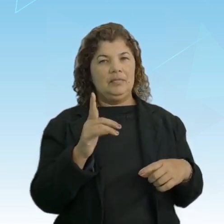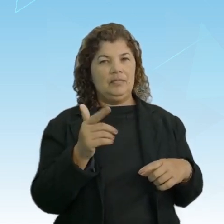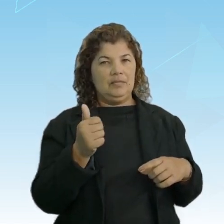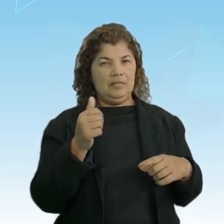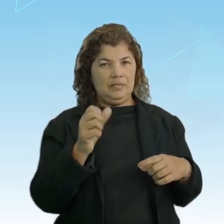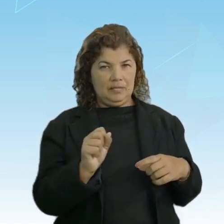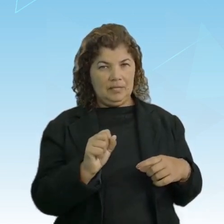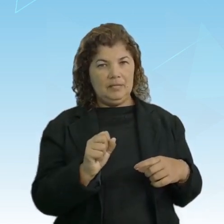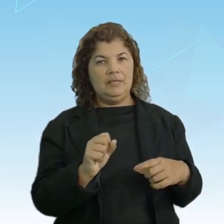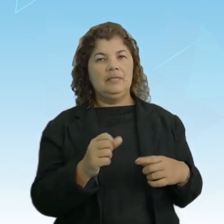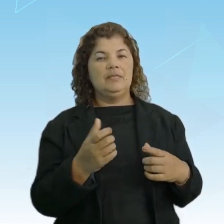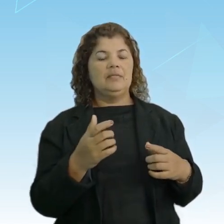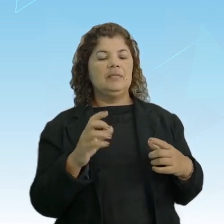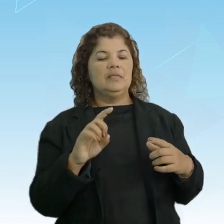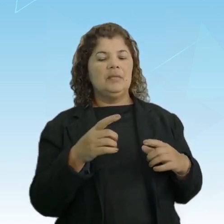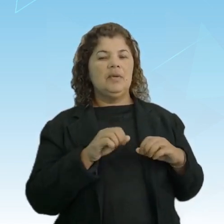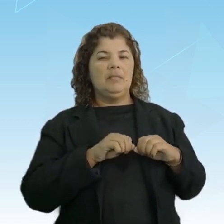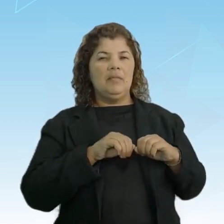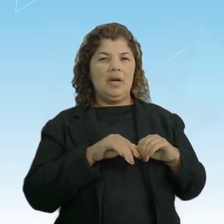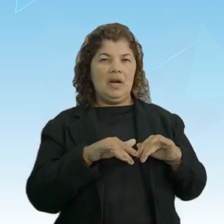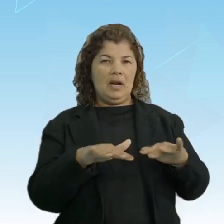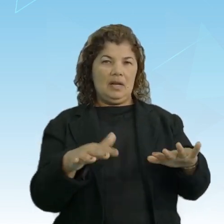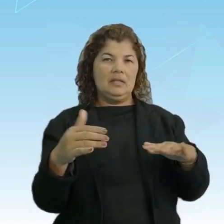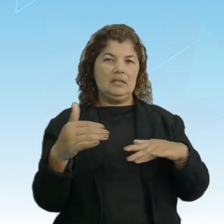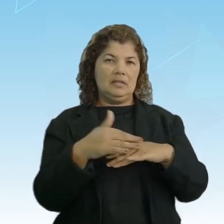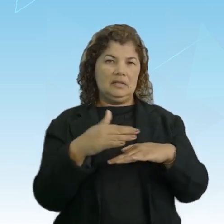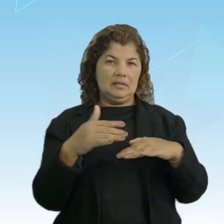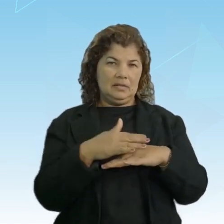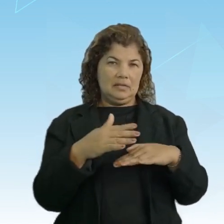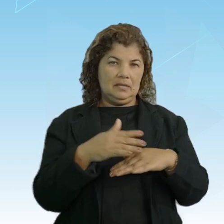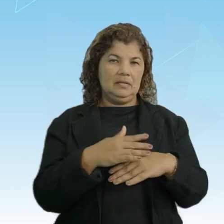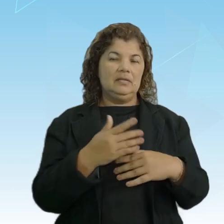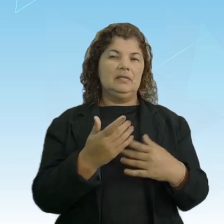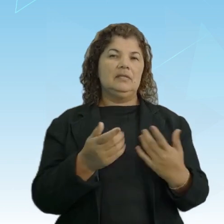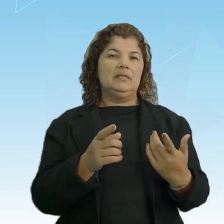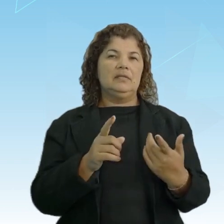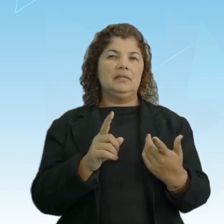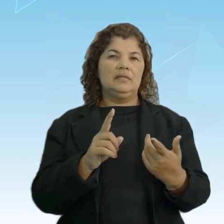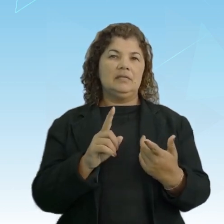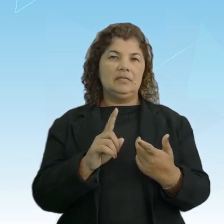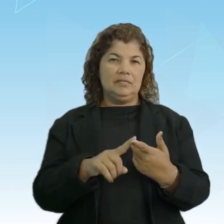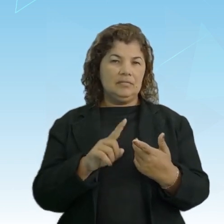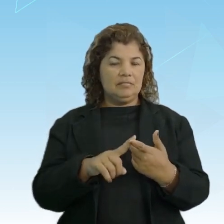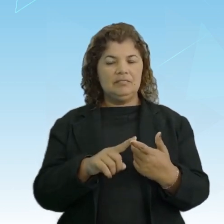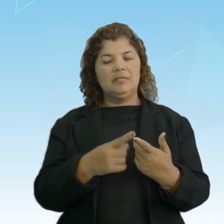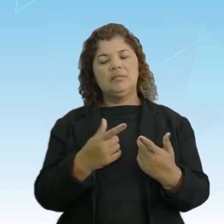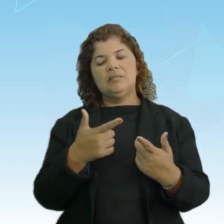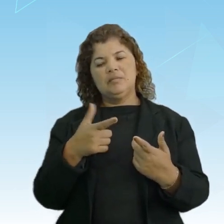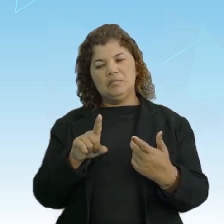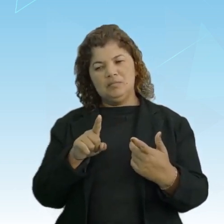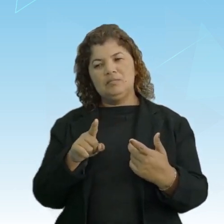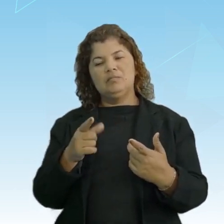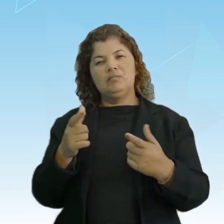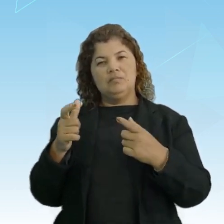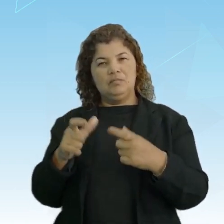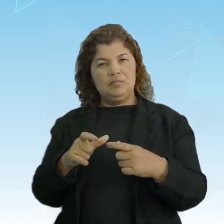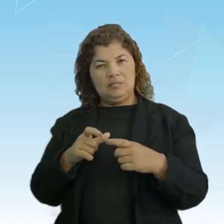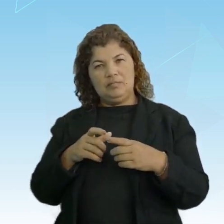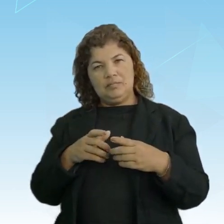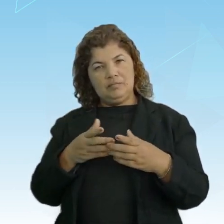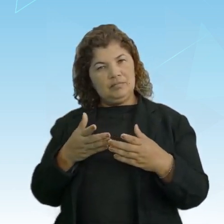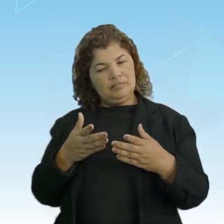de cidades, né, e da mineração de aluvião. Rapidamente, as